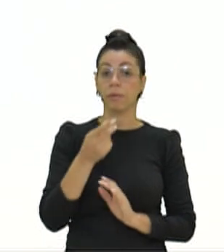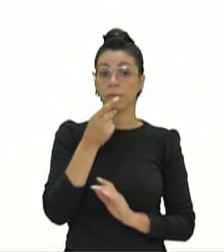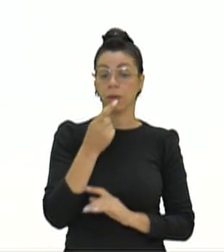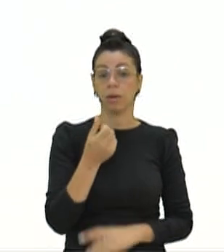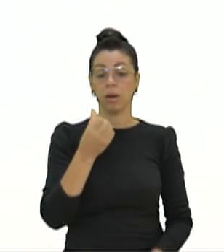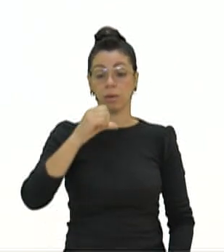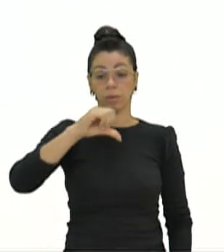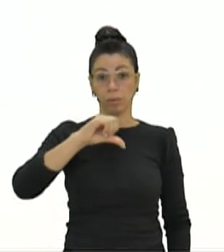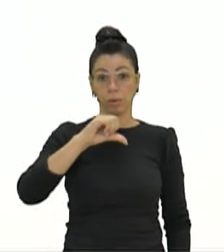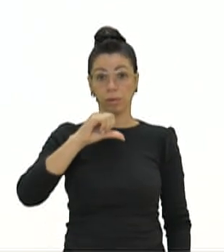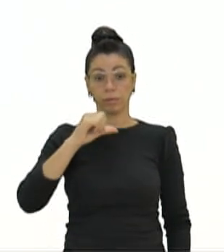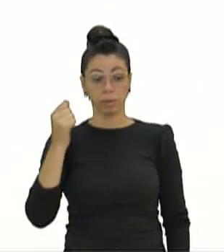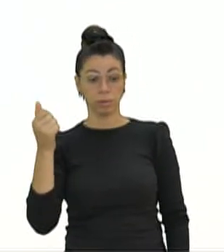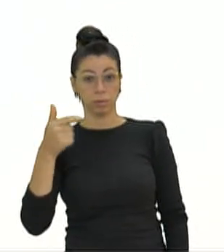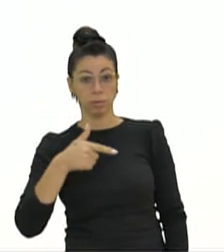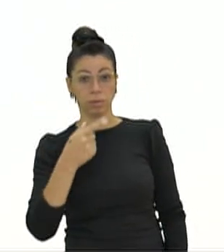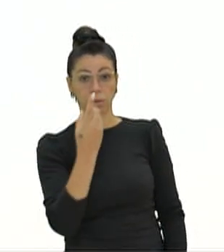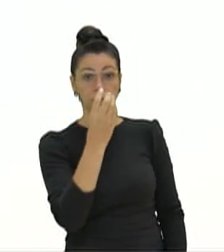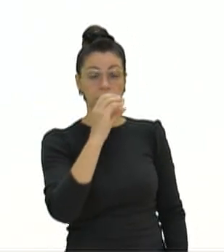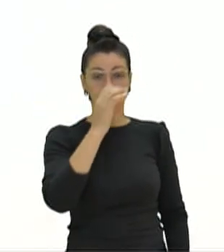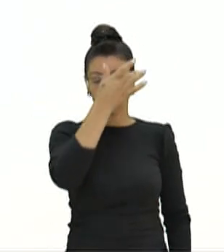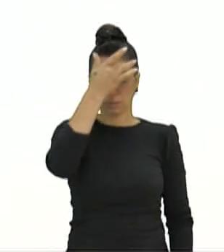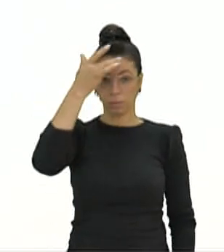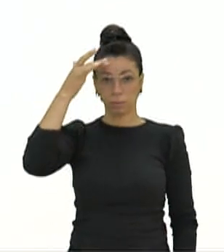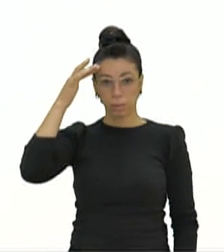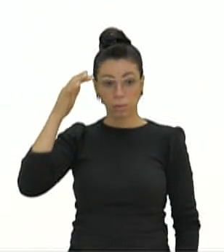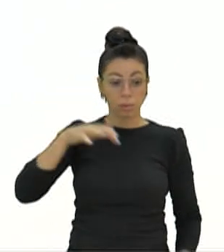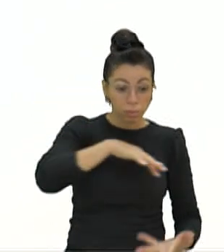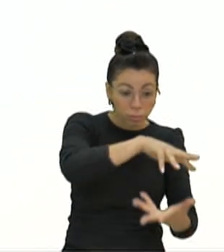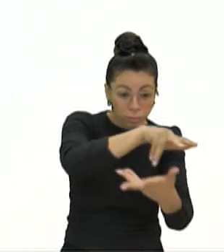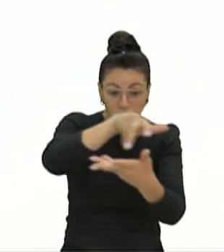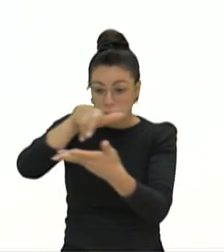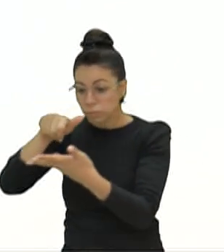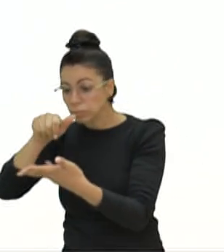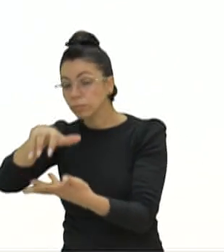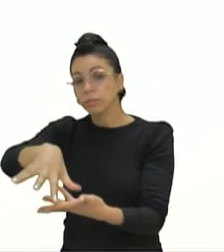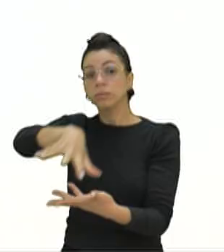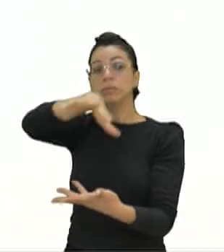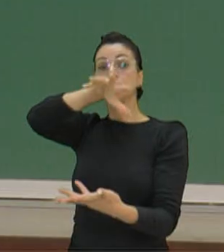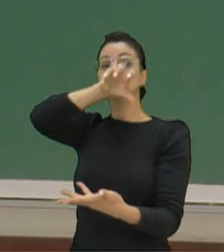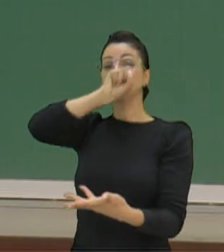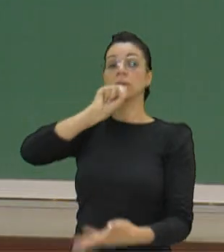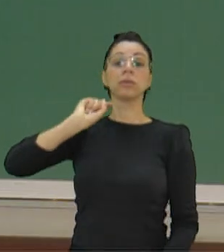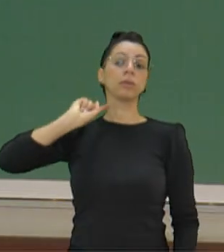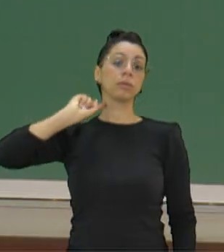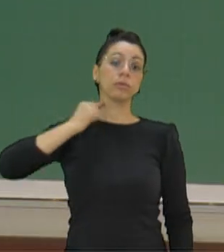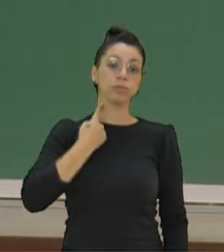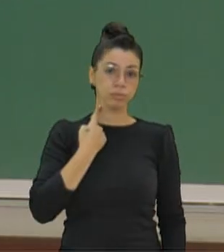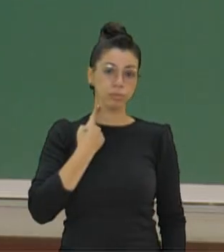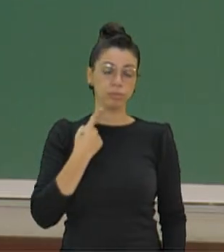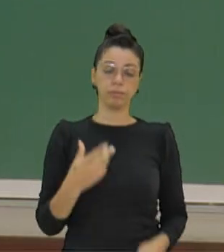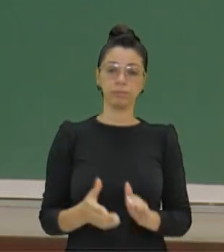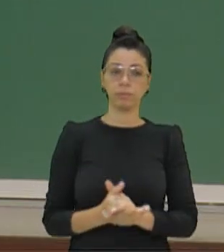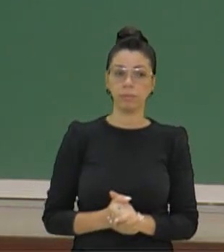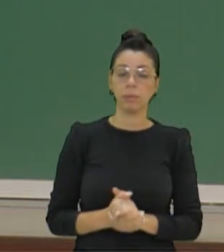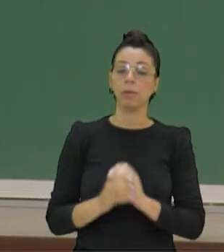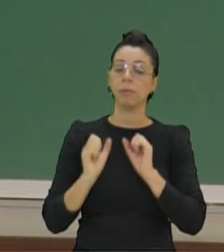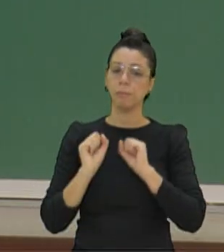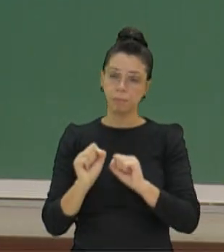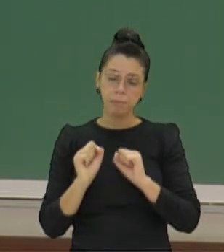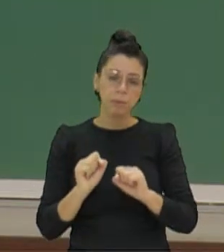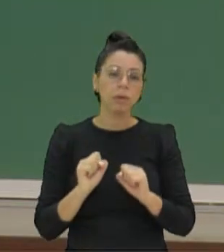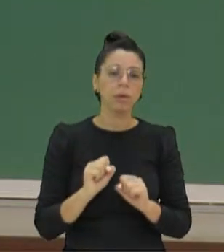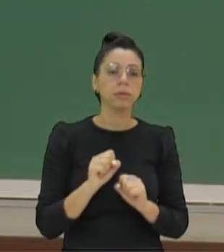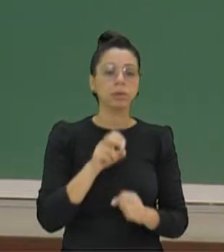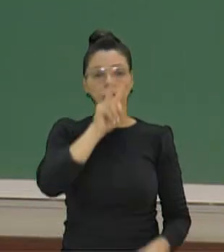No mundo inteiro, respiram ar poluído, segundo a Organização Mundial da Saúde. Você pode ler toda a matéria na